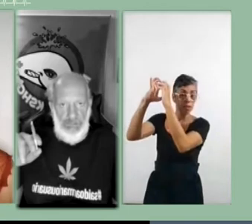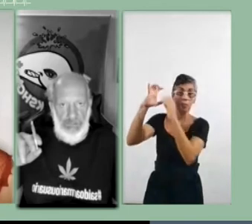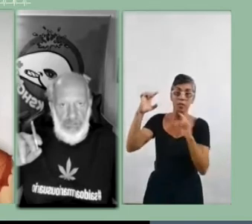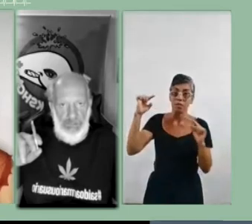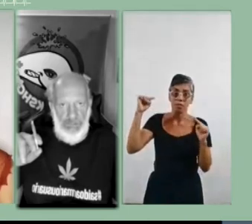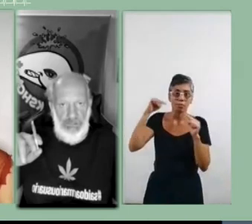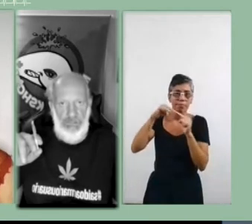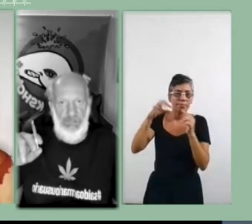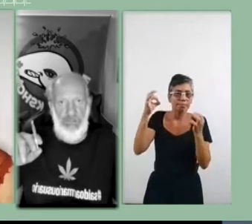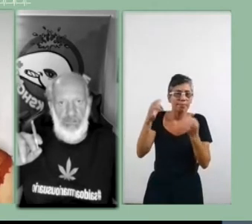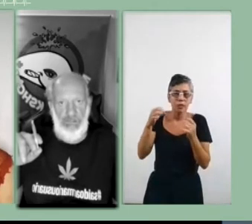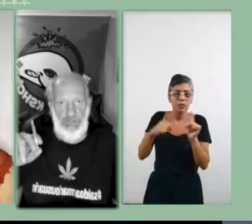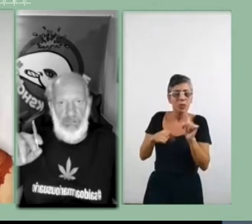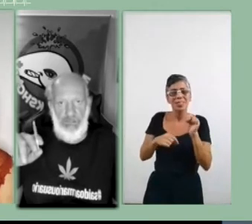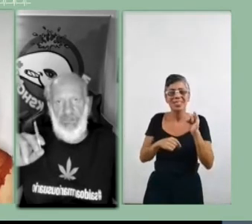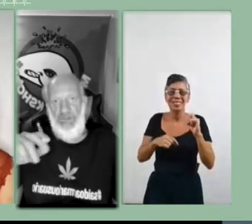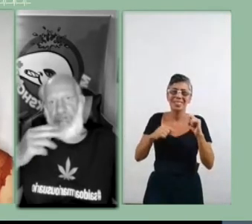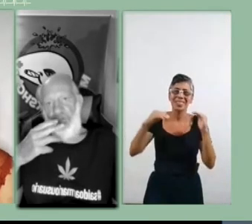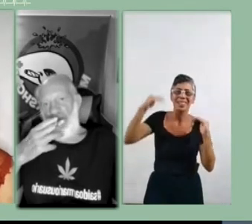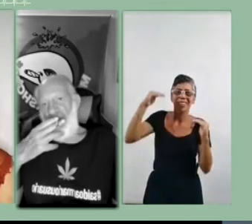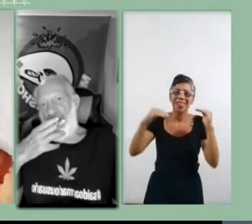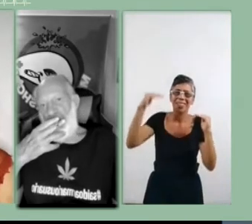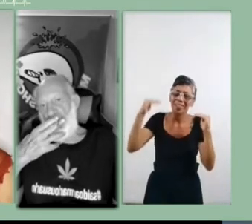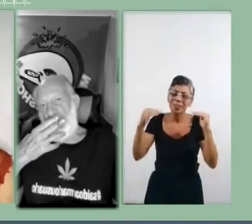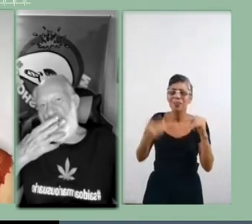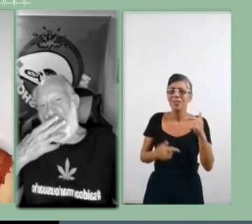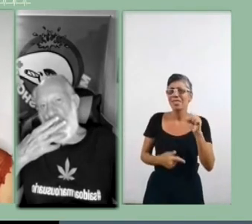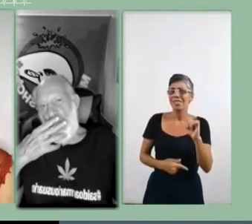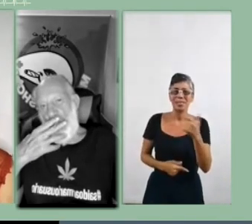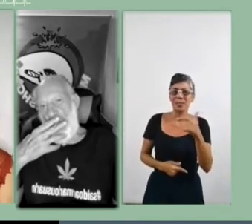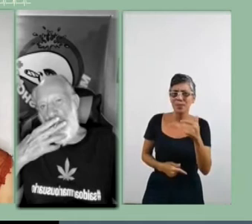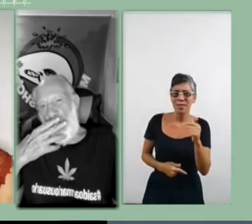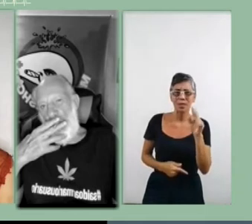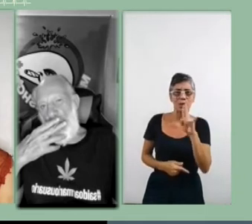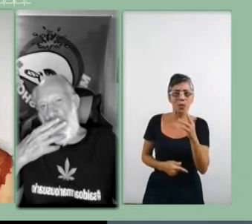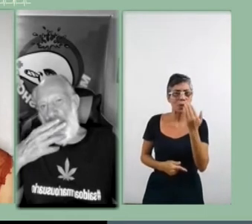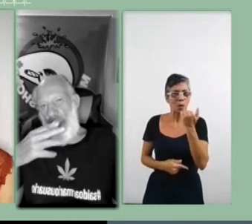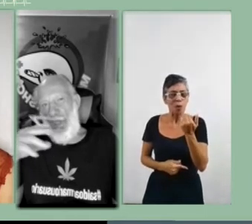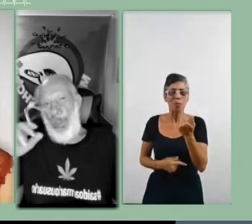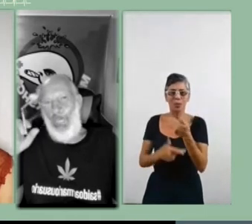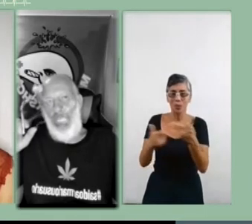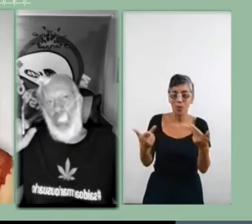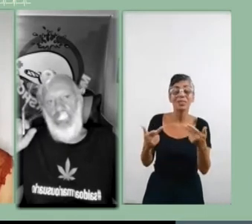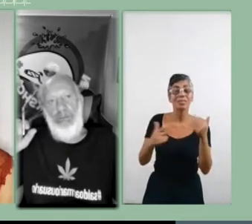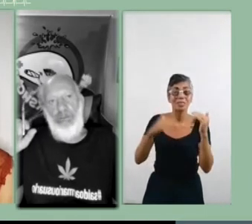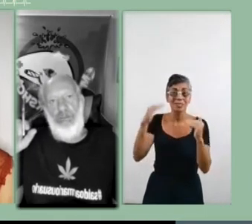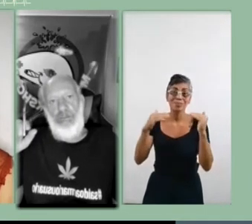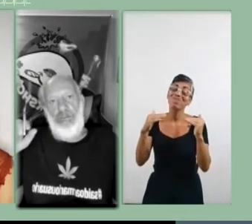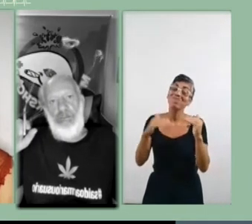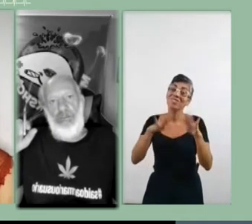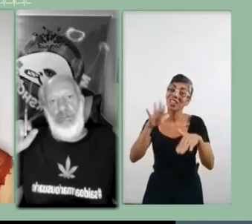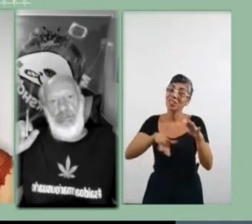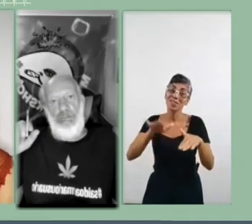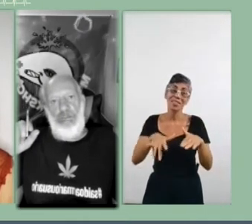serotonina estiver baixa, se não há consumo de triptofano no alimento, então, consequentemente, o paciente ele não vai